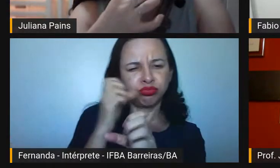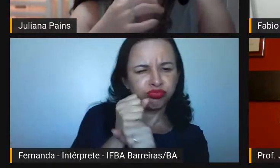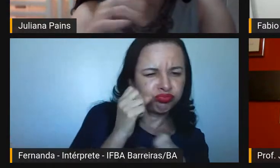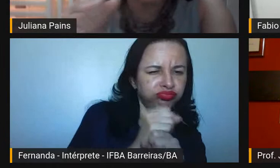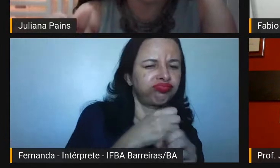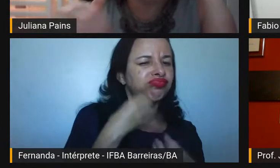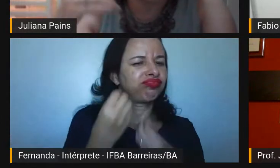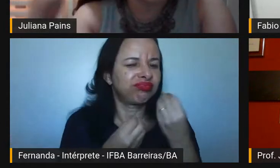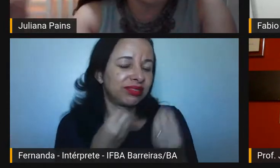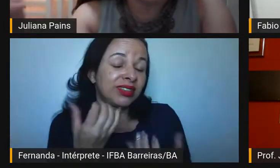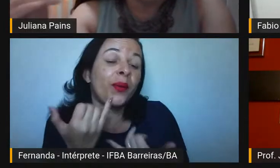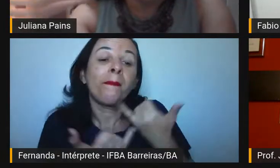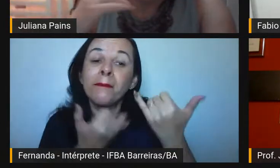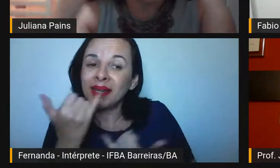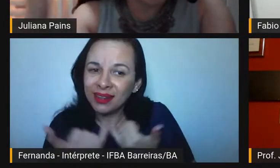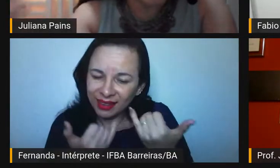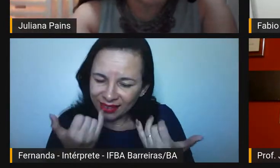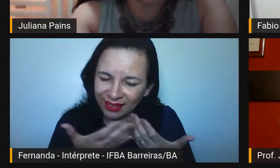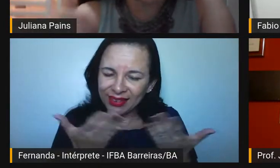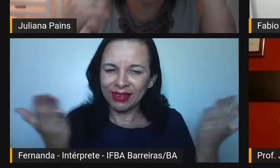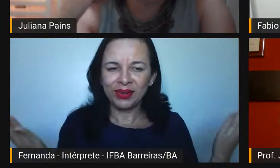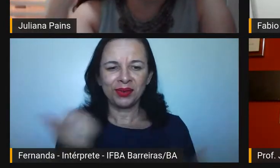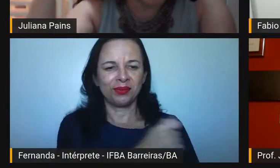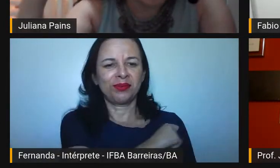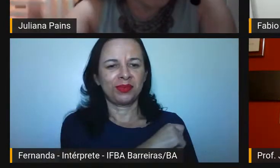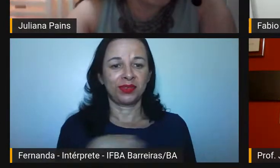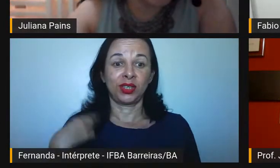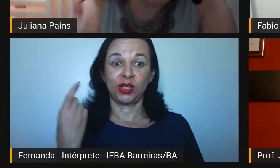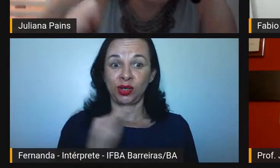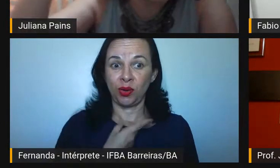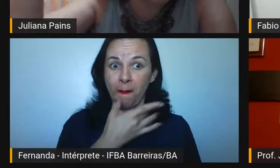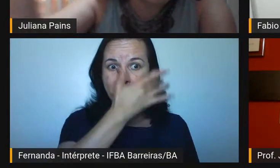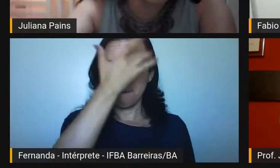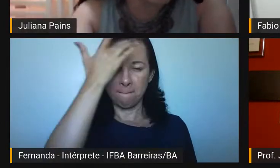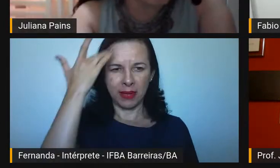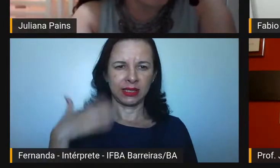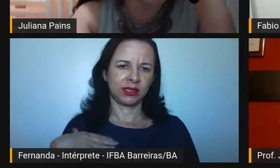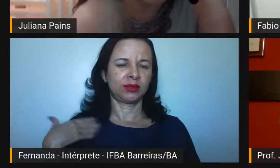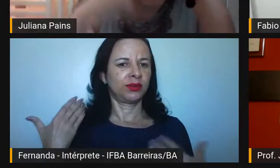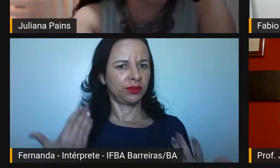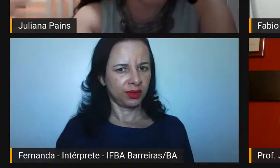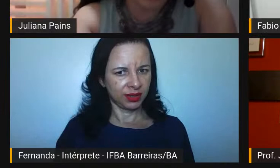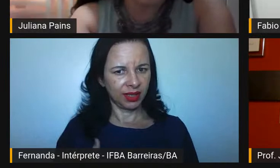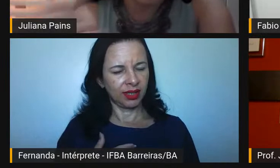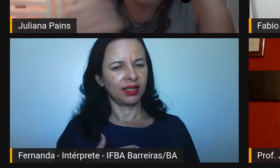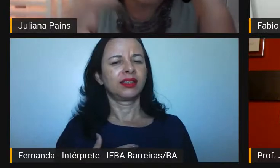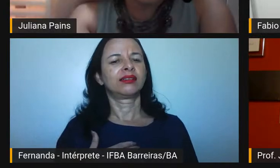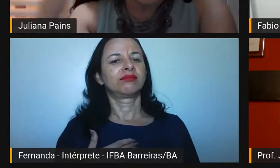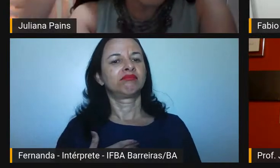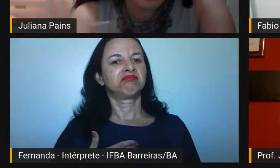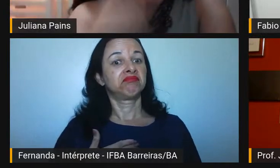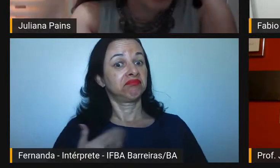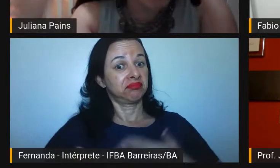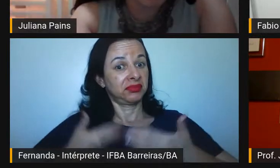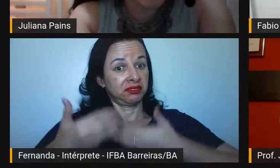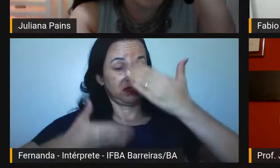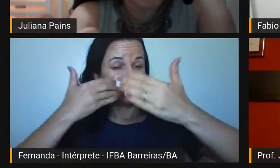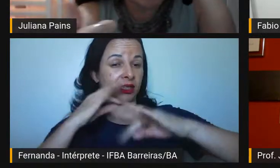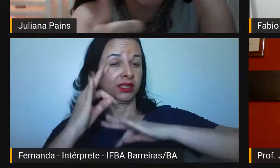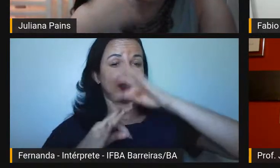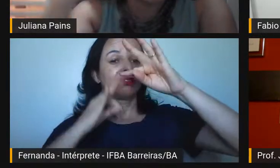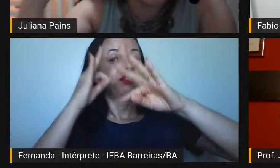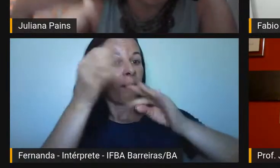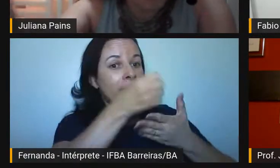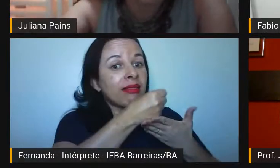e eu sempre brinco com meus alunos que eu falou somos pessoas desenvolvendo Tecnologias para transformar a vida de pessoas no final é sempre